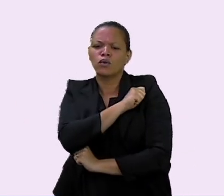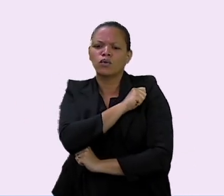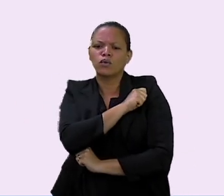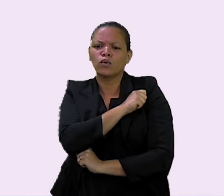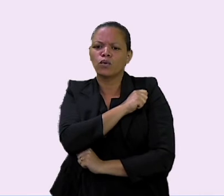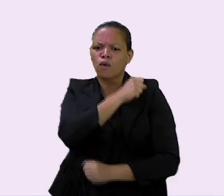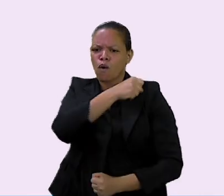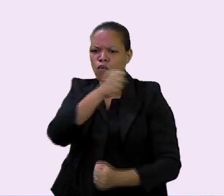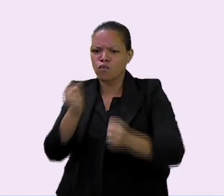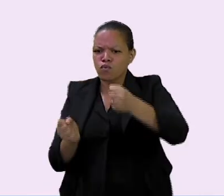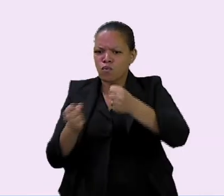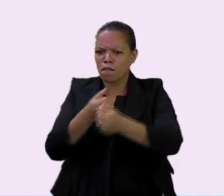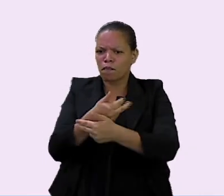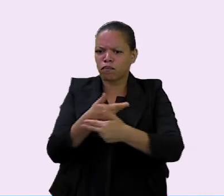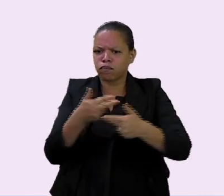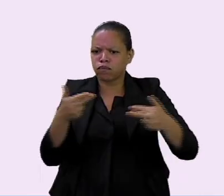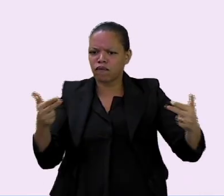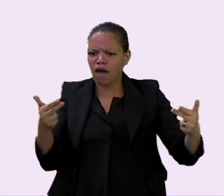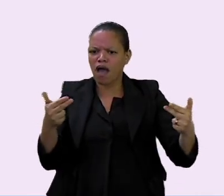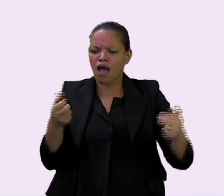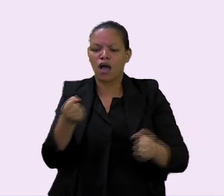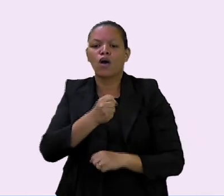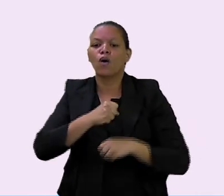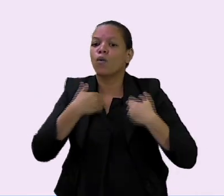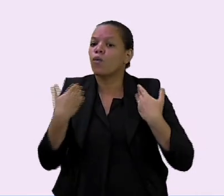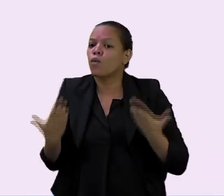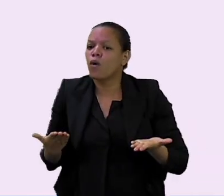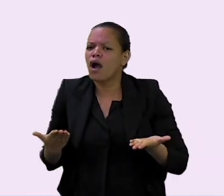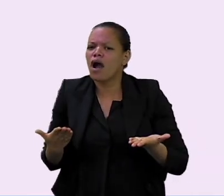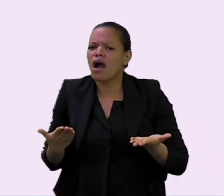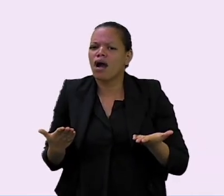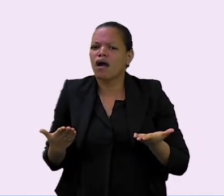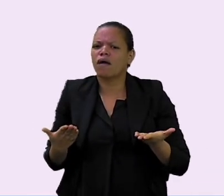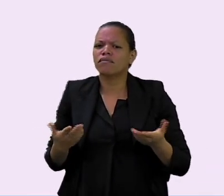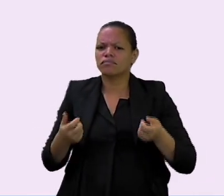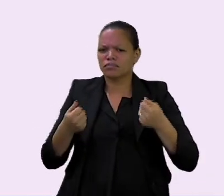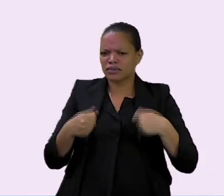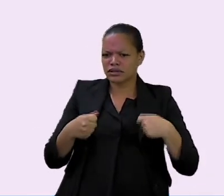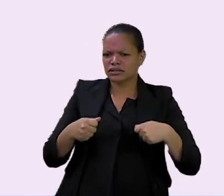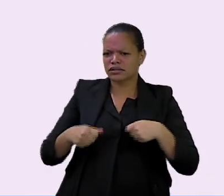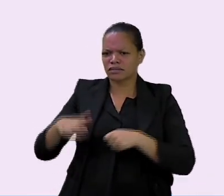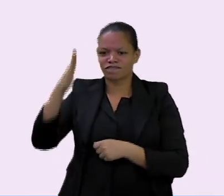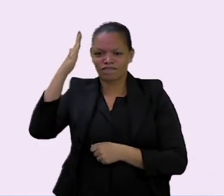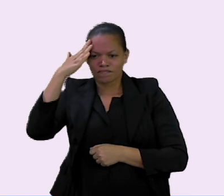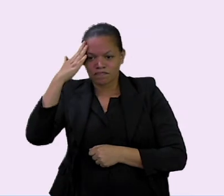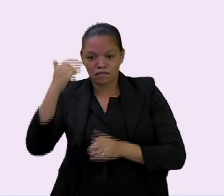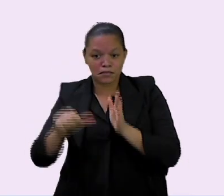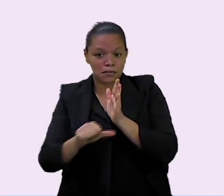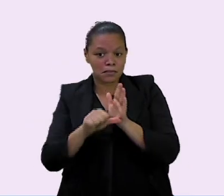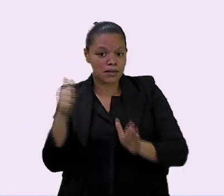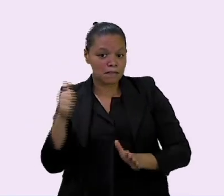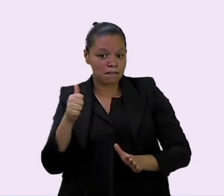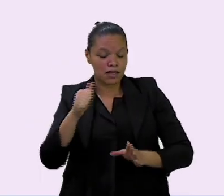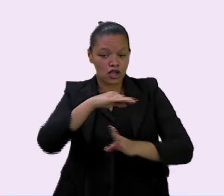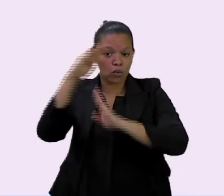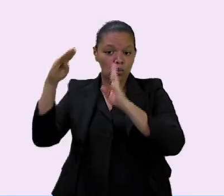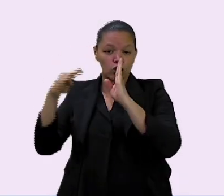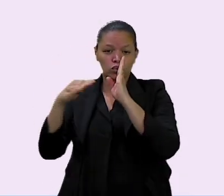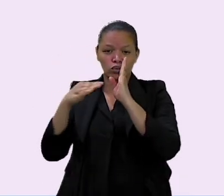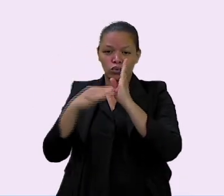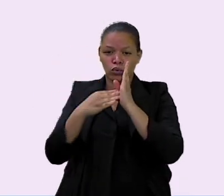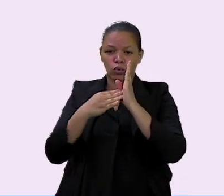saber qual é o meu total. O meu total, nós vimos ali anteriormente, que são 32 alunos. Esse é o meu todo, o meu